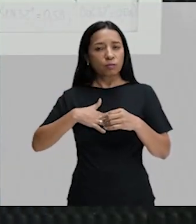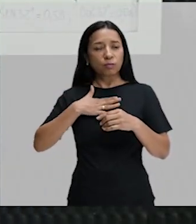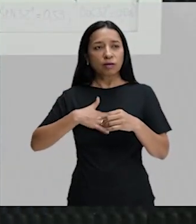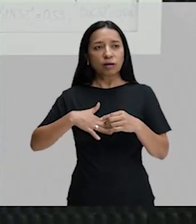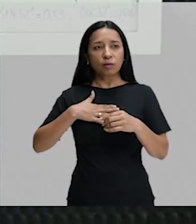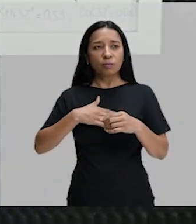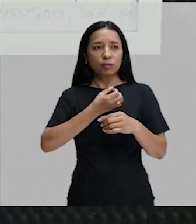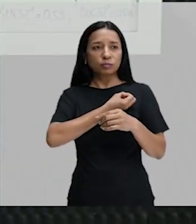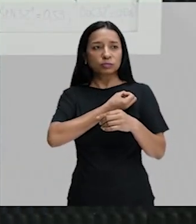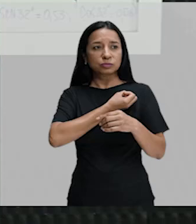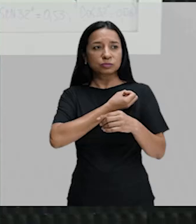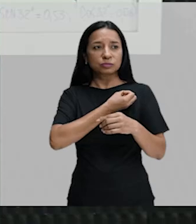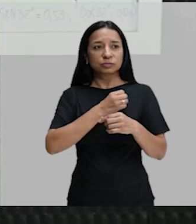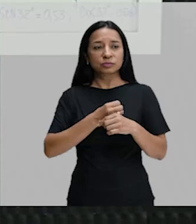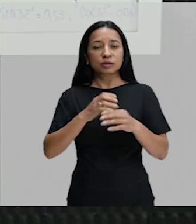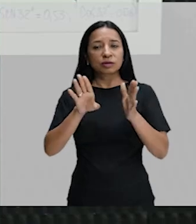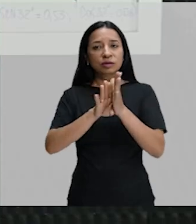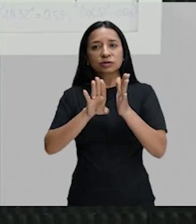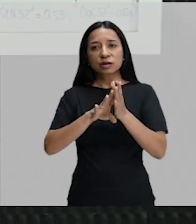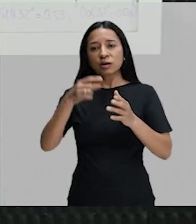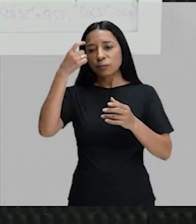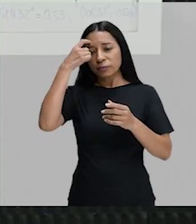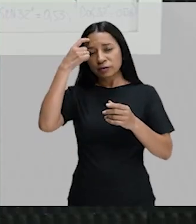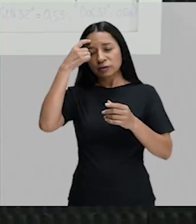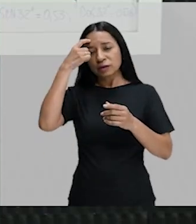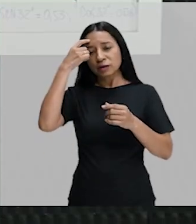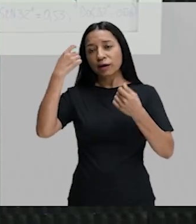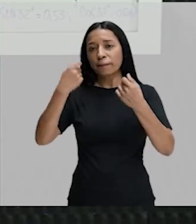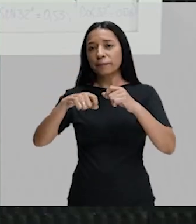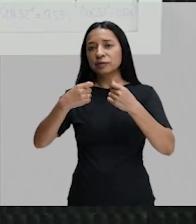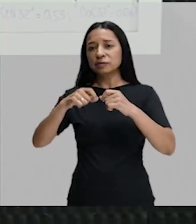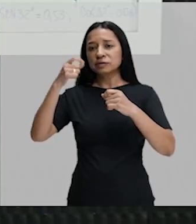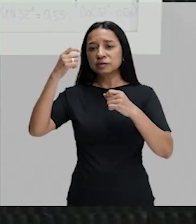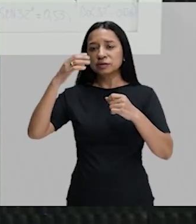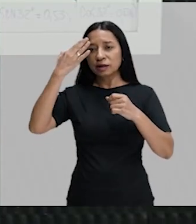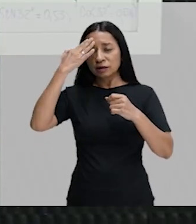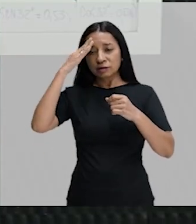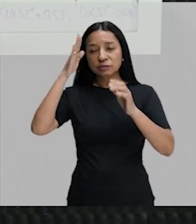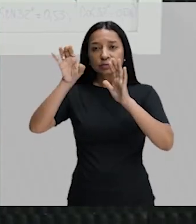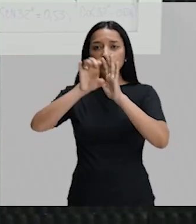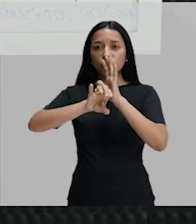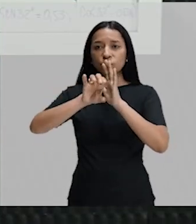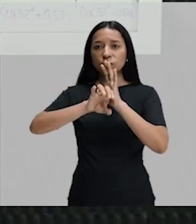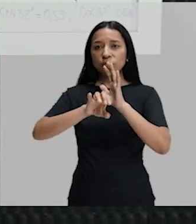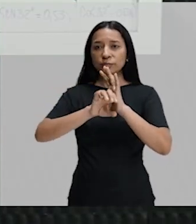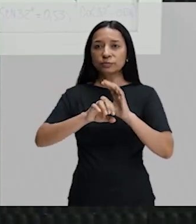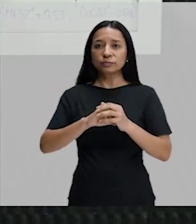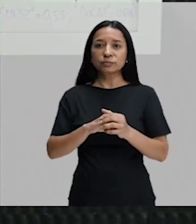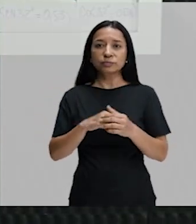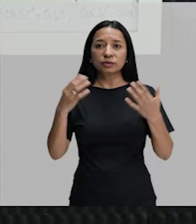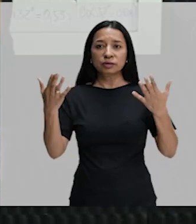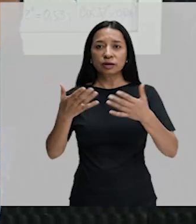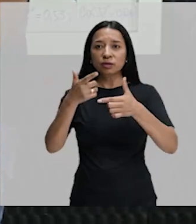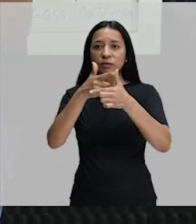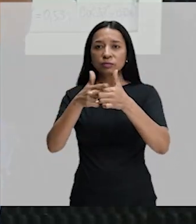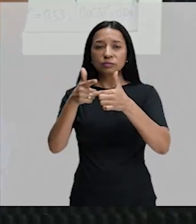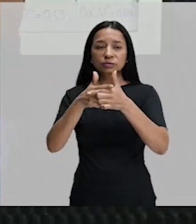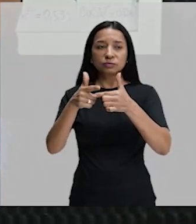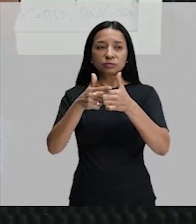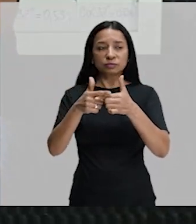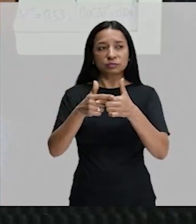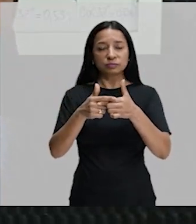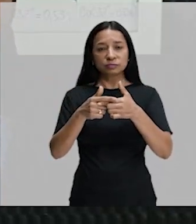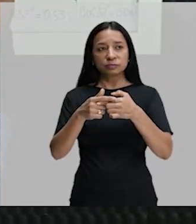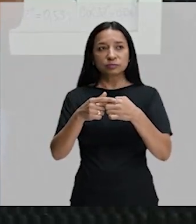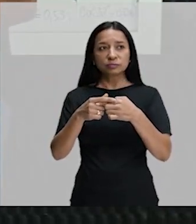numa ideia, né? Porque a gente tem que entender o conceito, tem que entender a ideia da história. Bom, agora eu vou dividir o